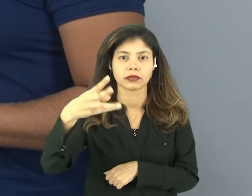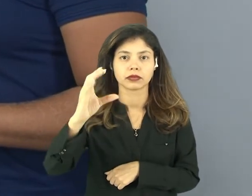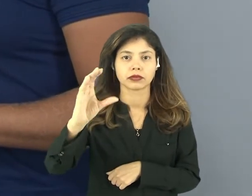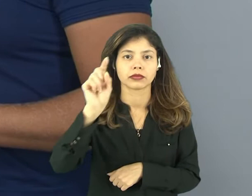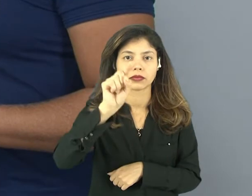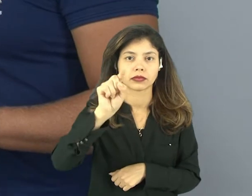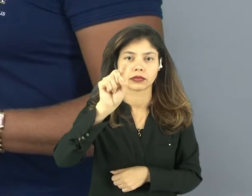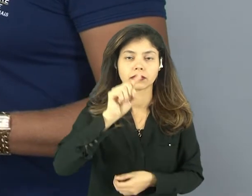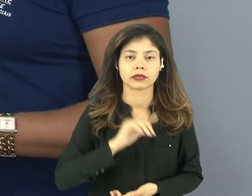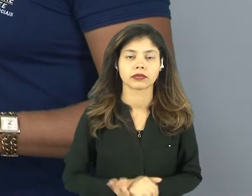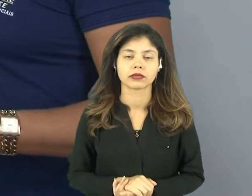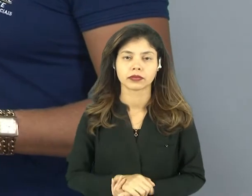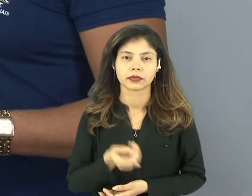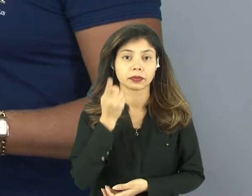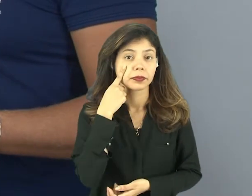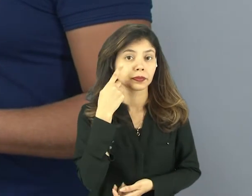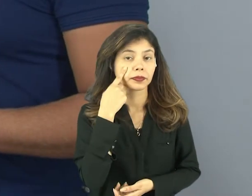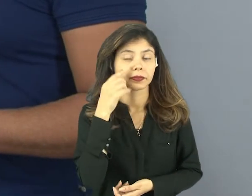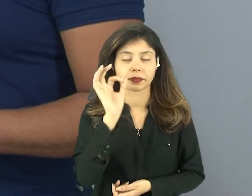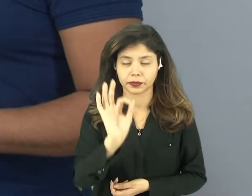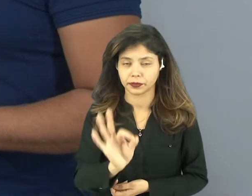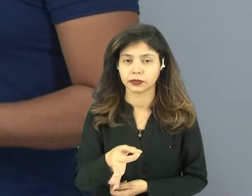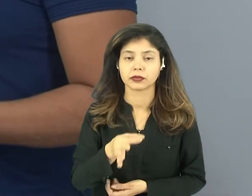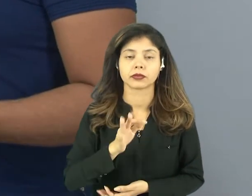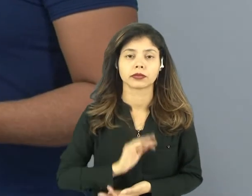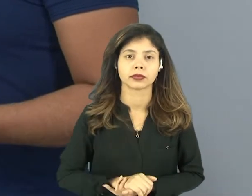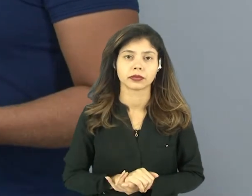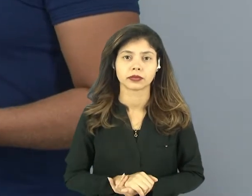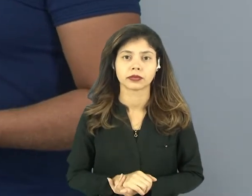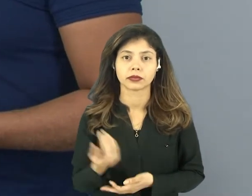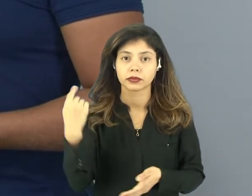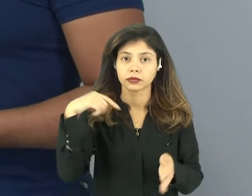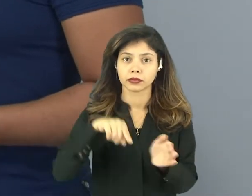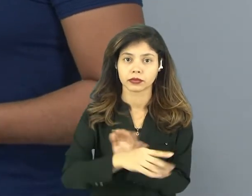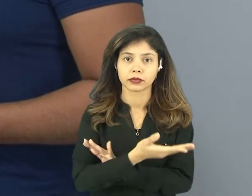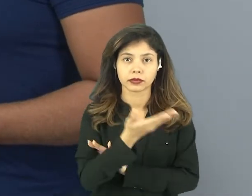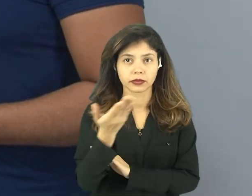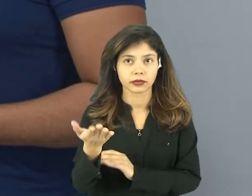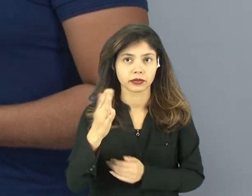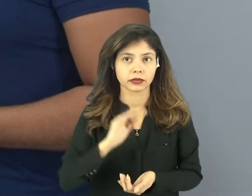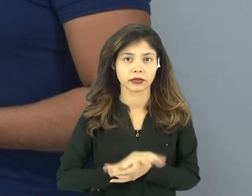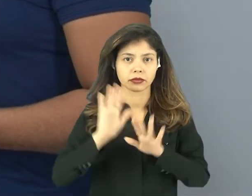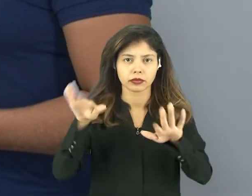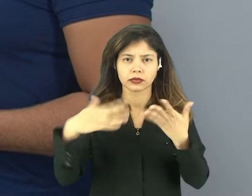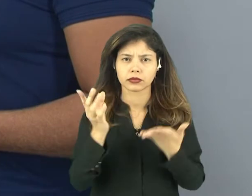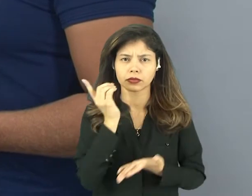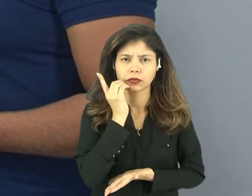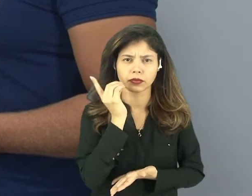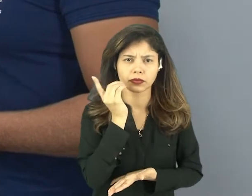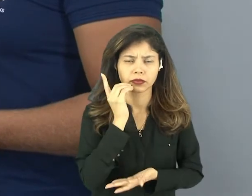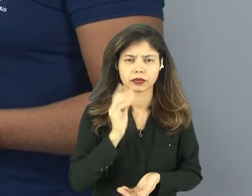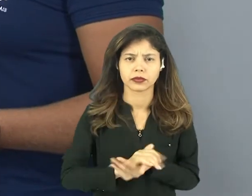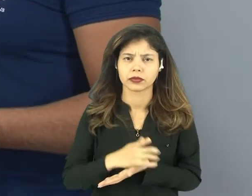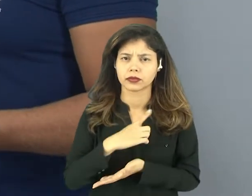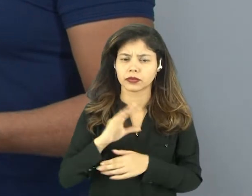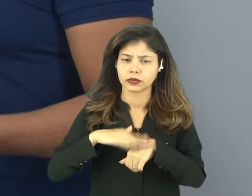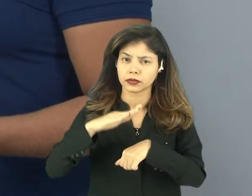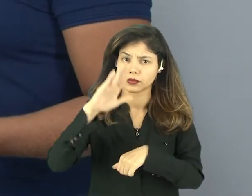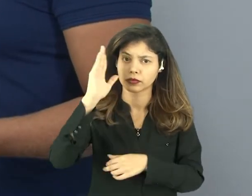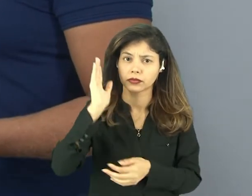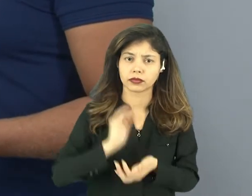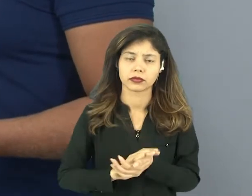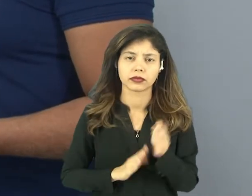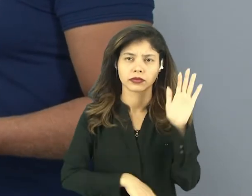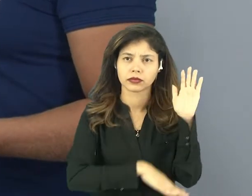23. Observaram direitinho? Agora vamos às perguntas. Em qual dia ocorreu a maior